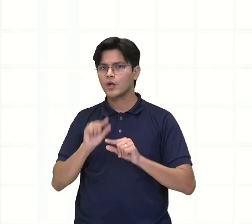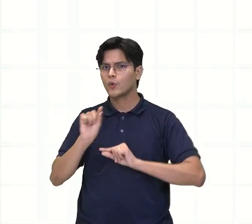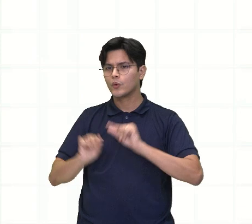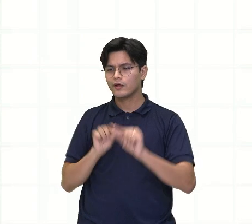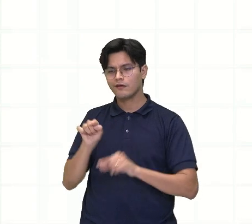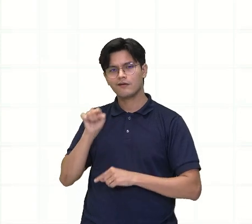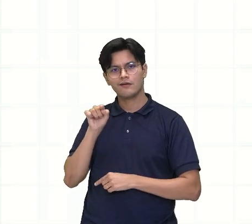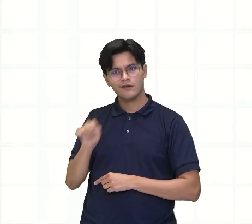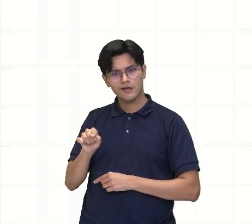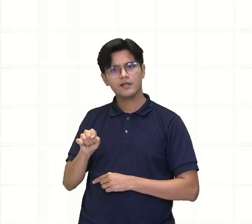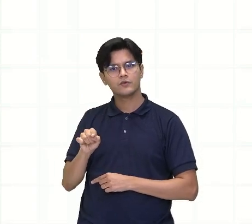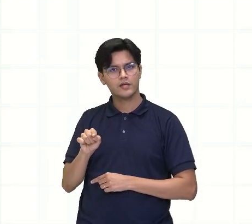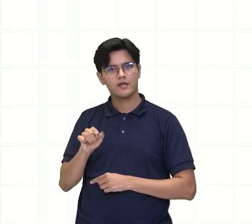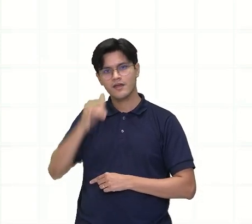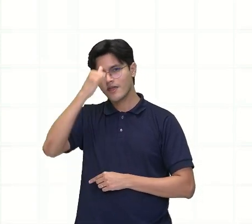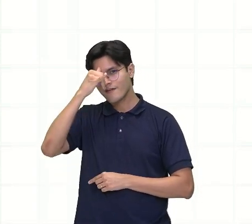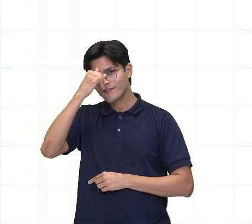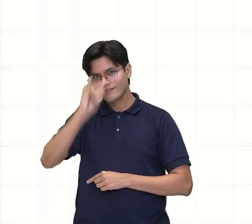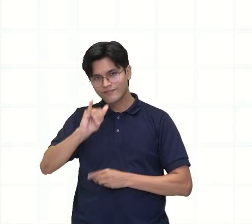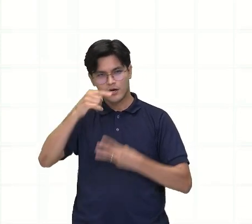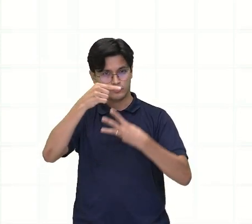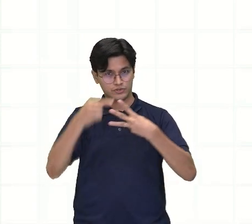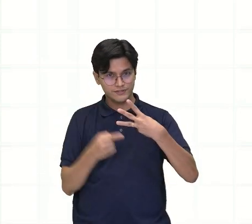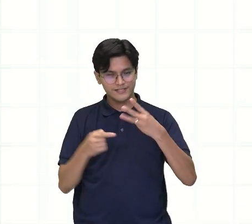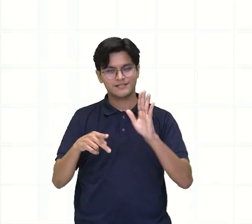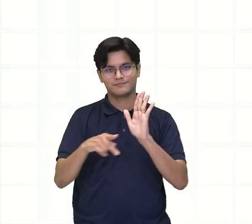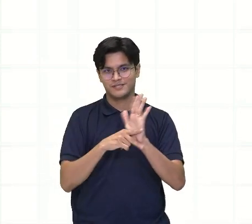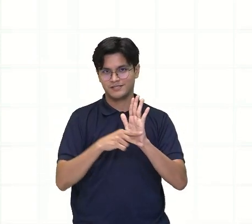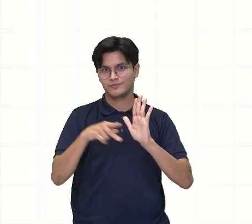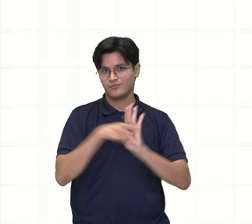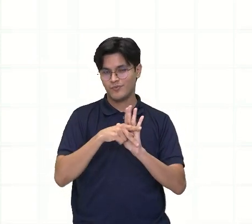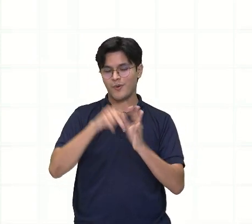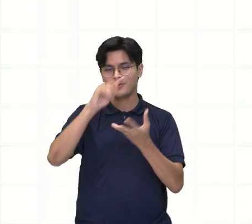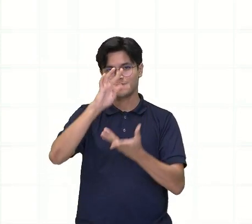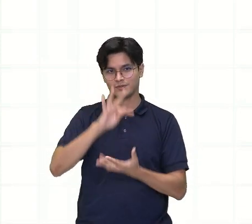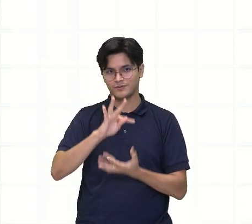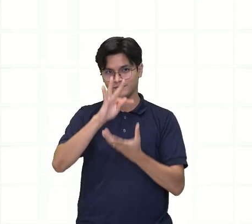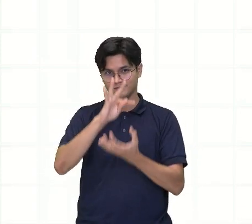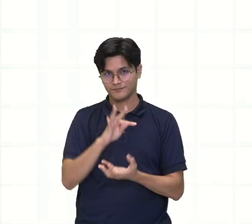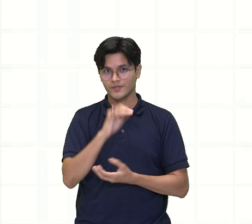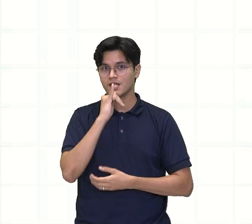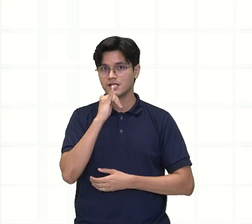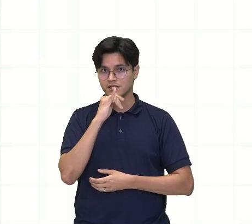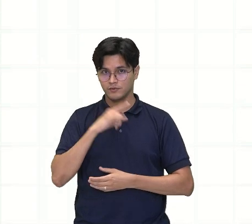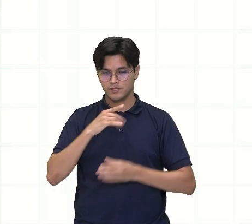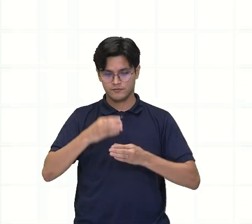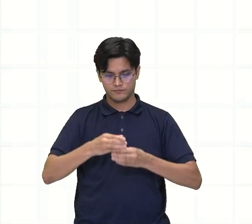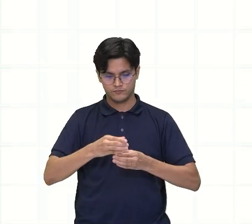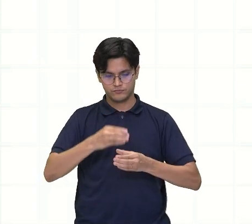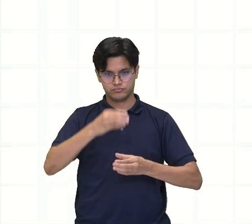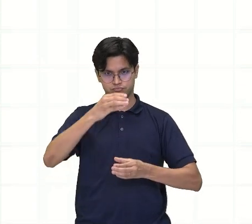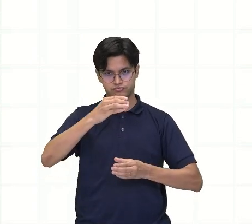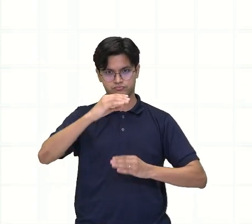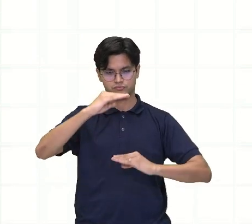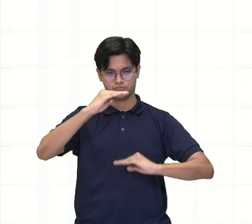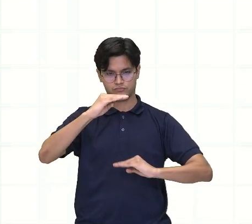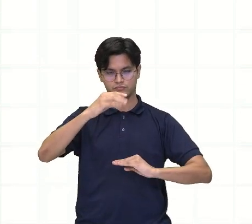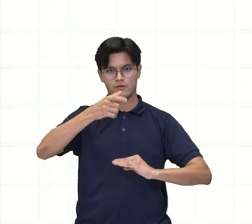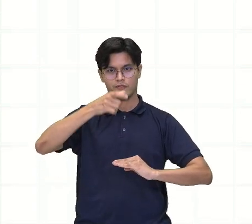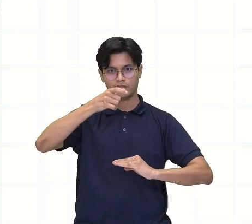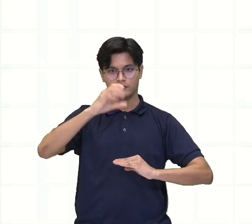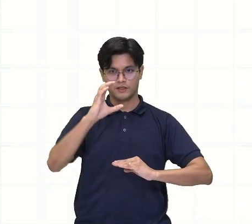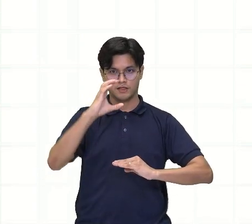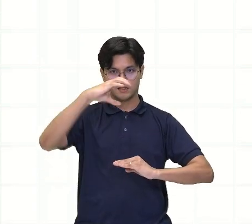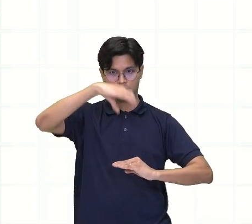forma? Observem aqui. Nós temos a tampa, certo? Então, a tampa,